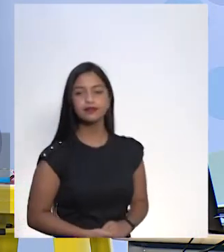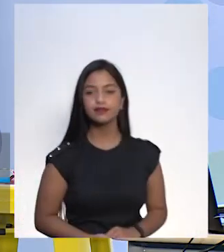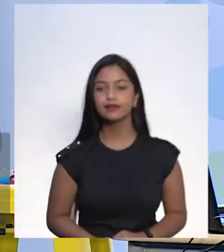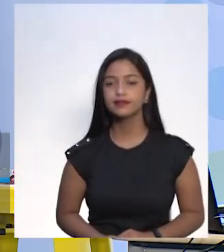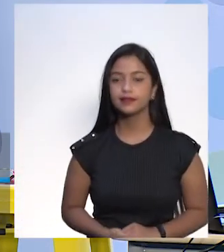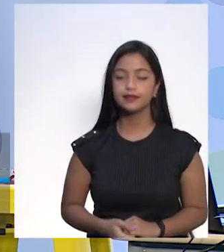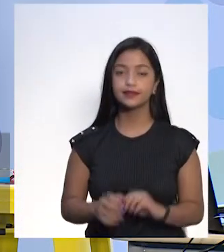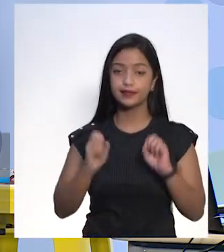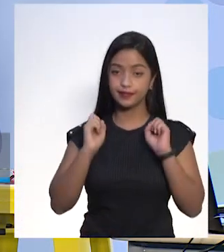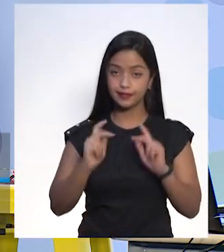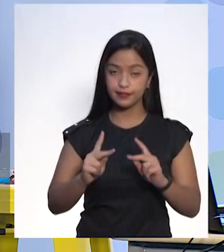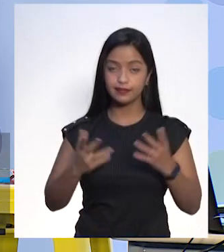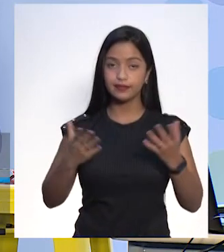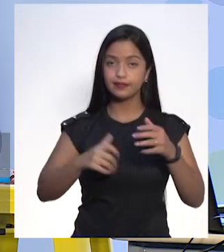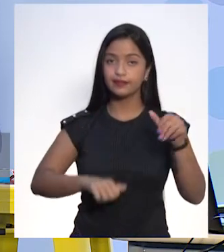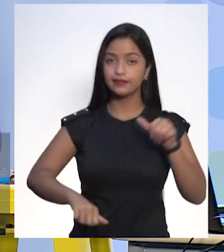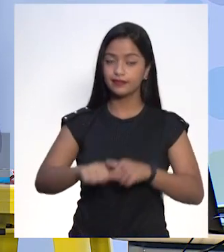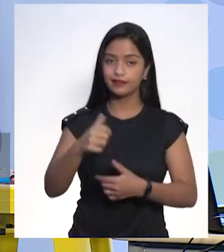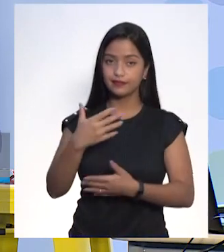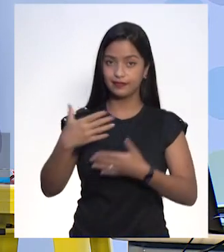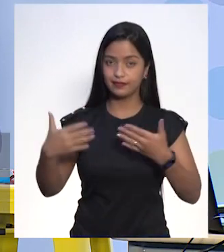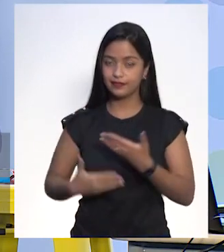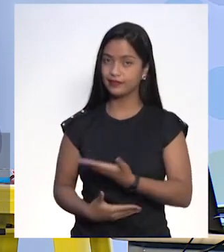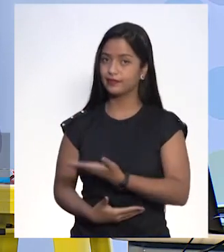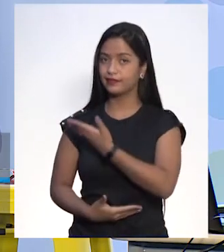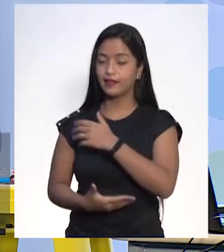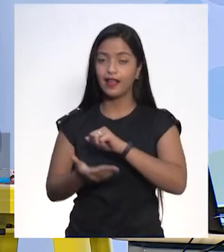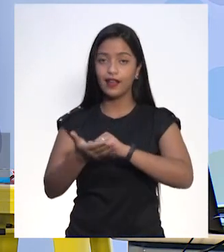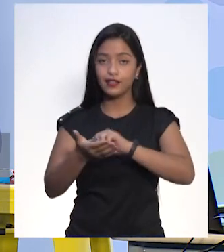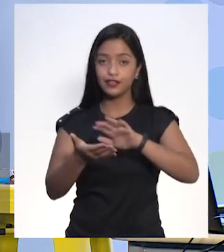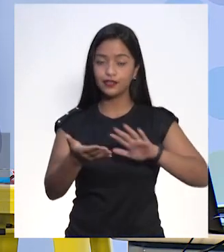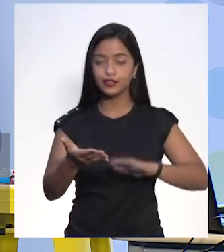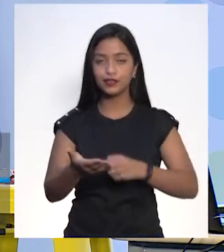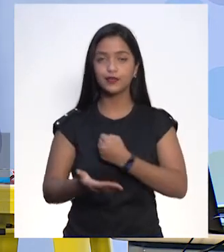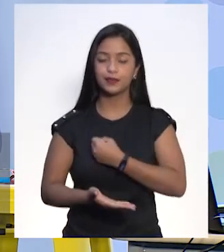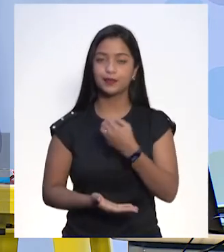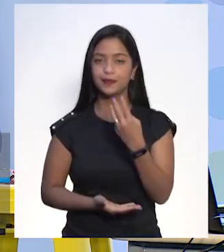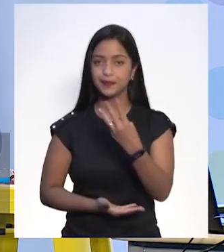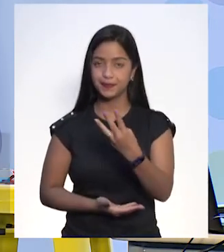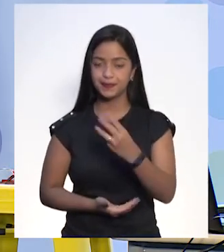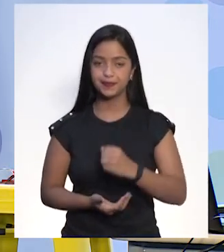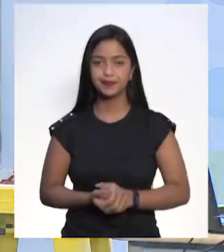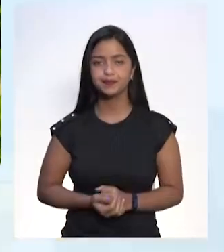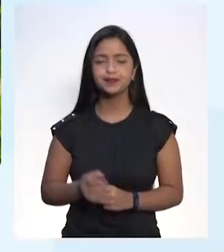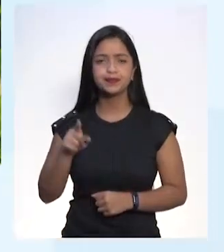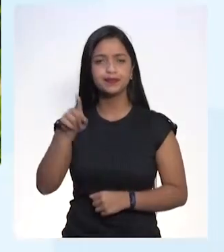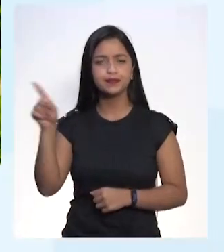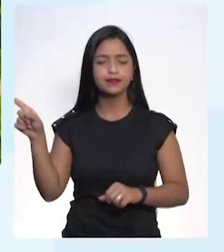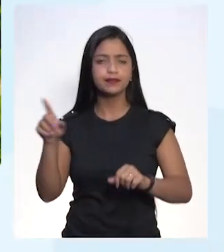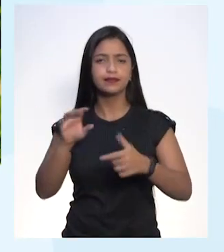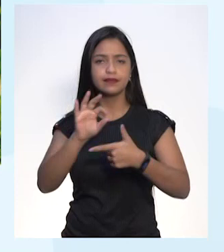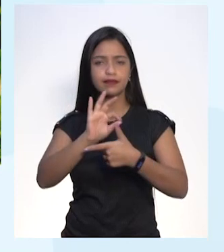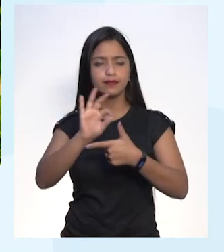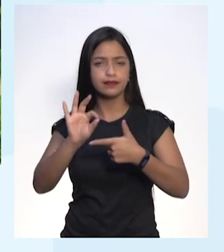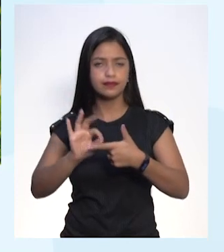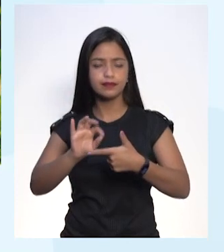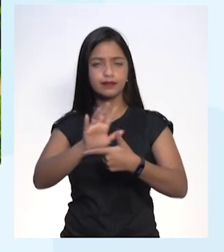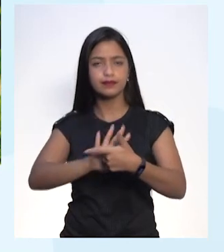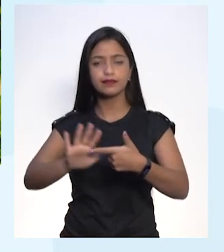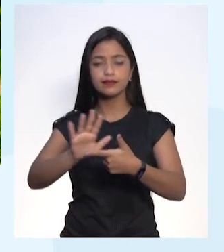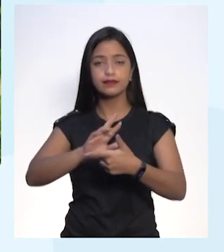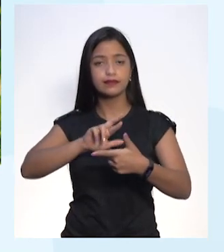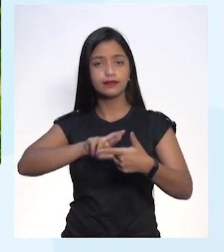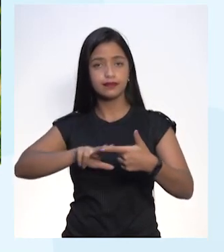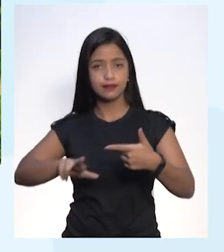próxima tela, que é a atividade 3. Ok? Os polígonos estão representados na nossa vida